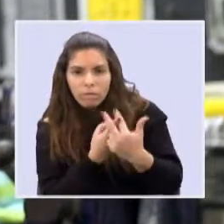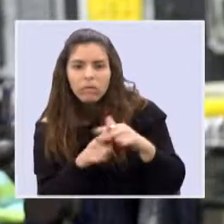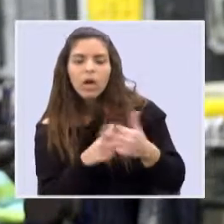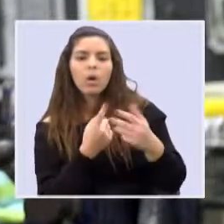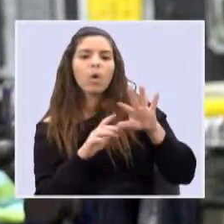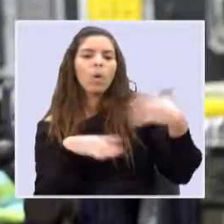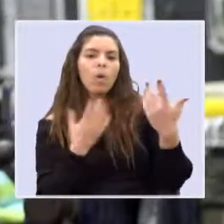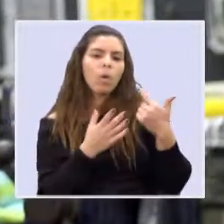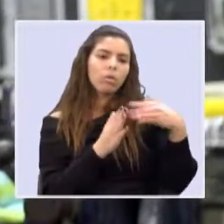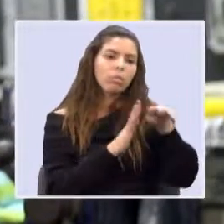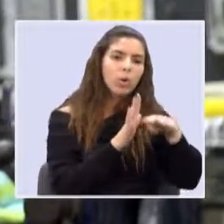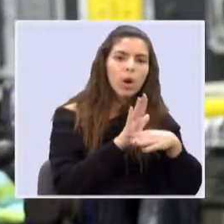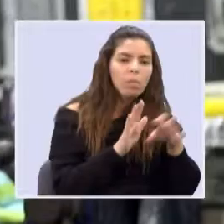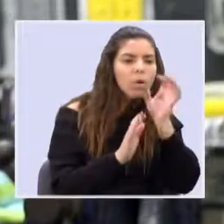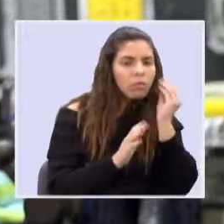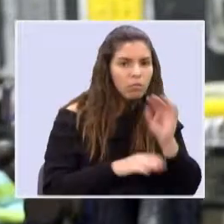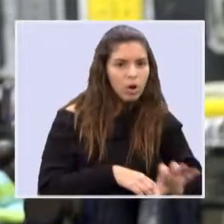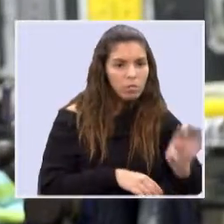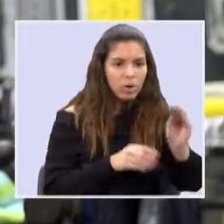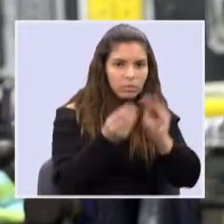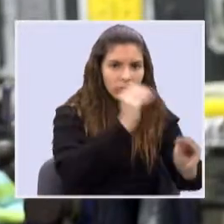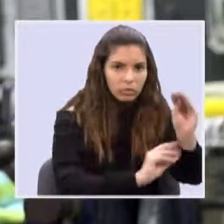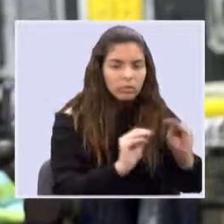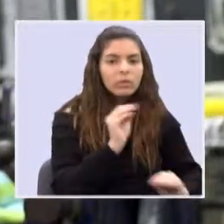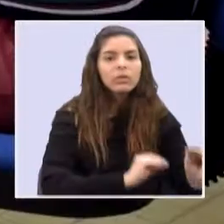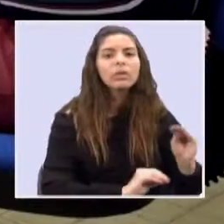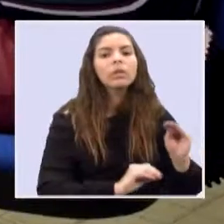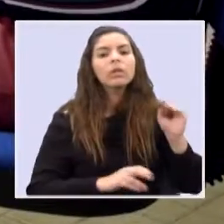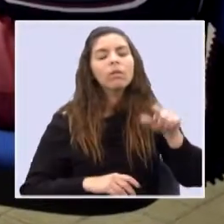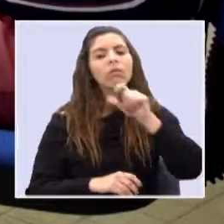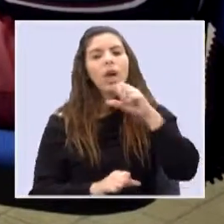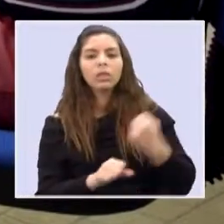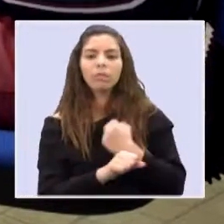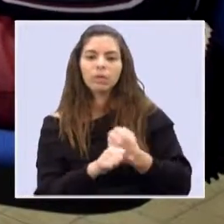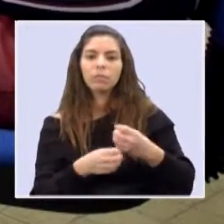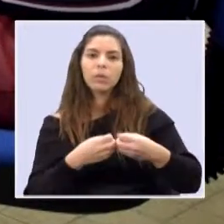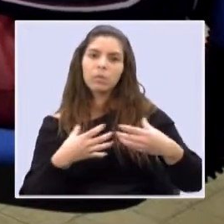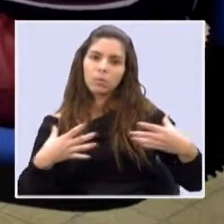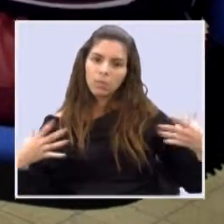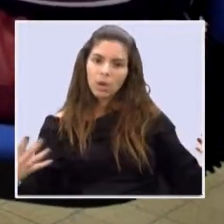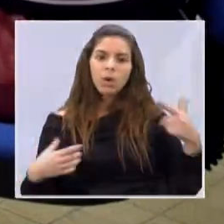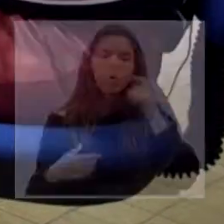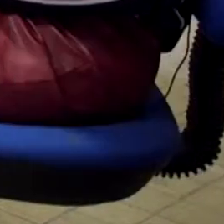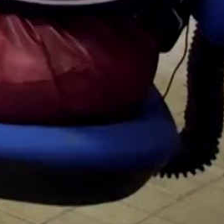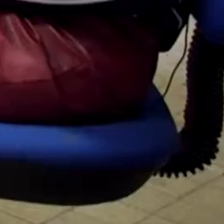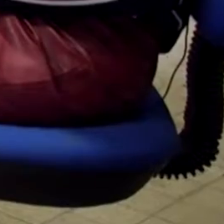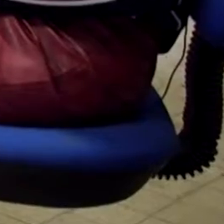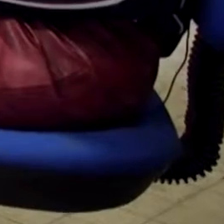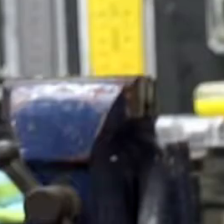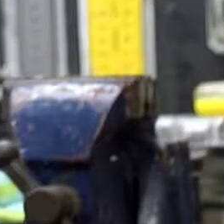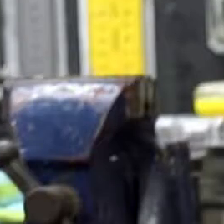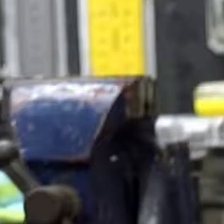eventualmente ferramentas de fabricação digital e, portanto, digamos que a atividade foi crescendo. O espaço foi